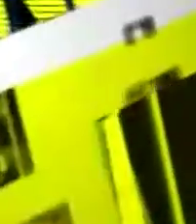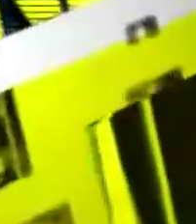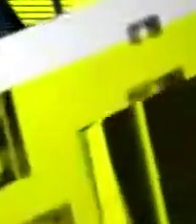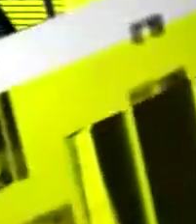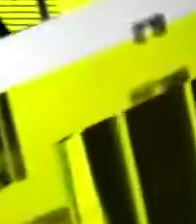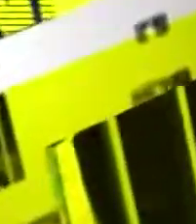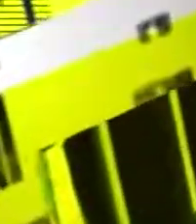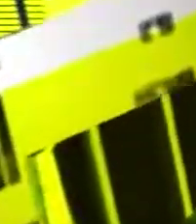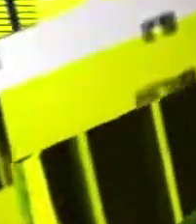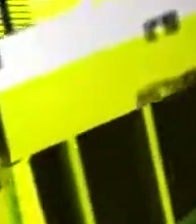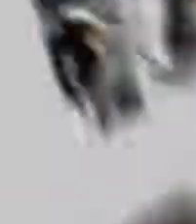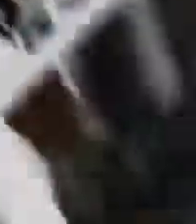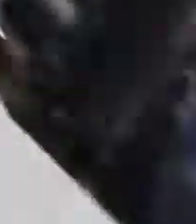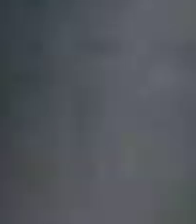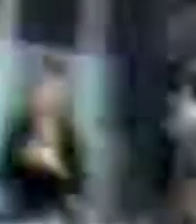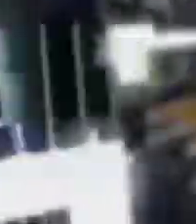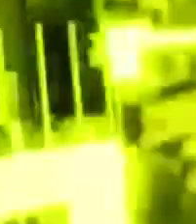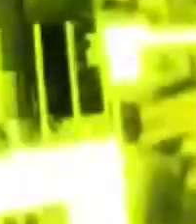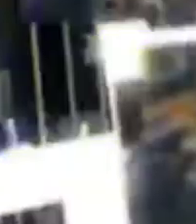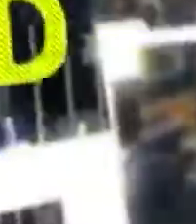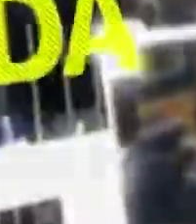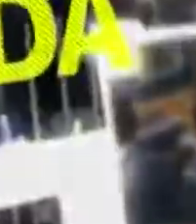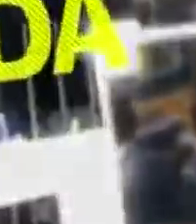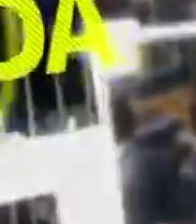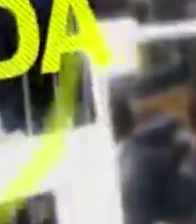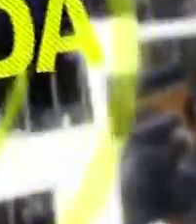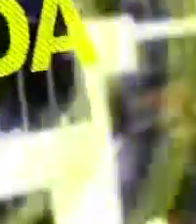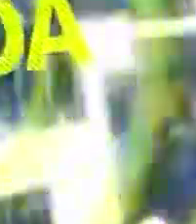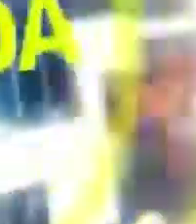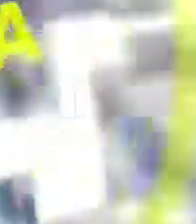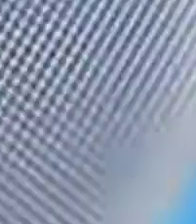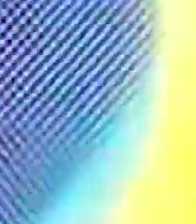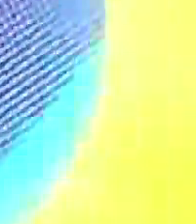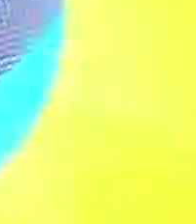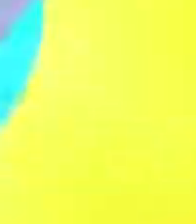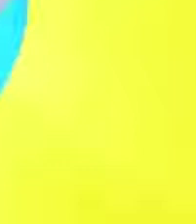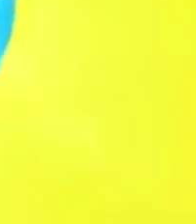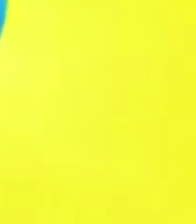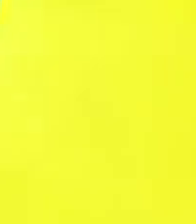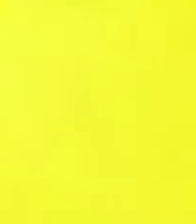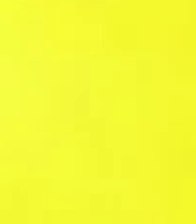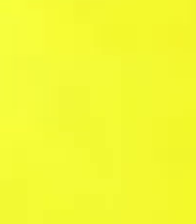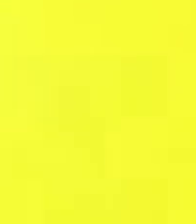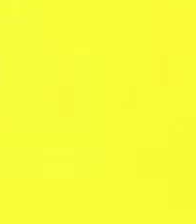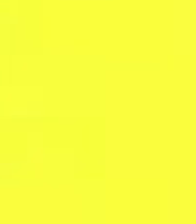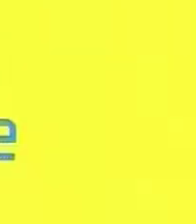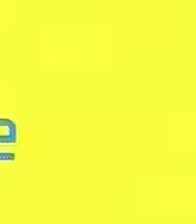Um segundo encaminhamento. Ministério de Santos, no meu estado de São Paulo.